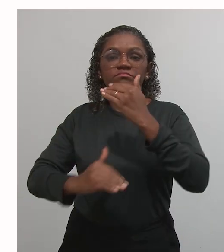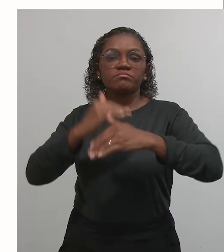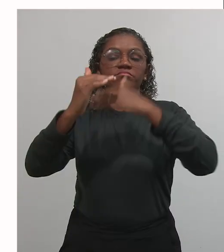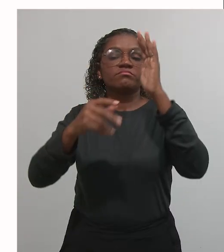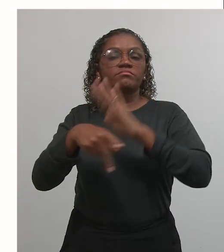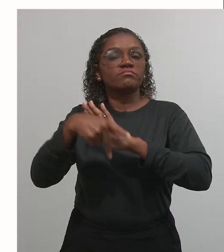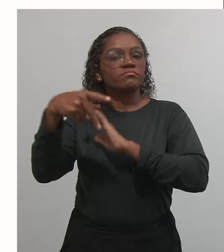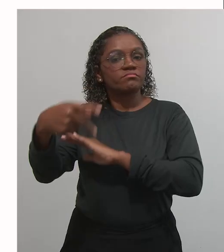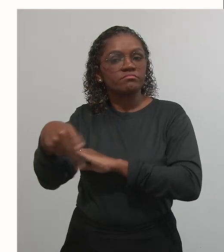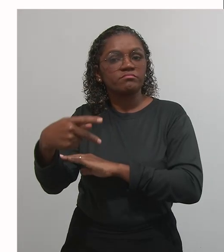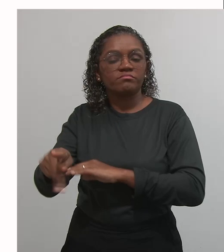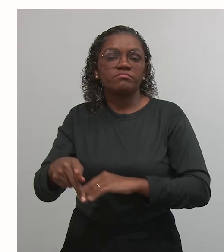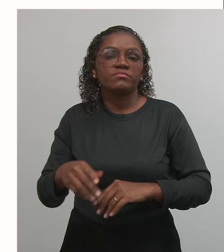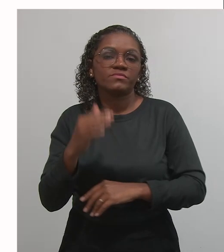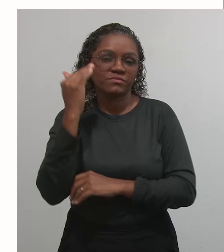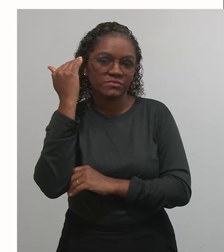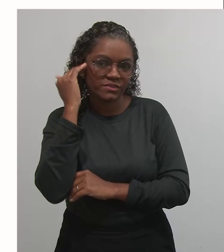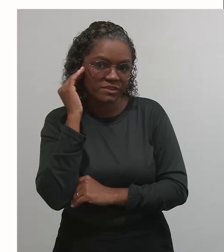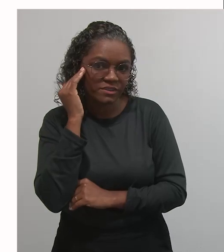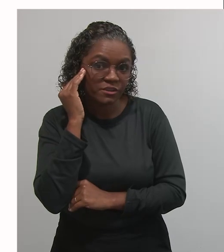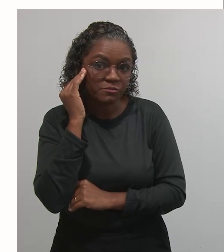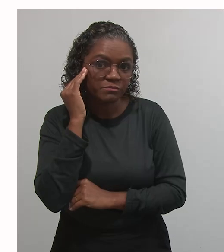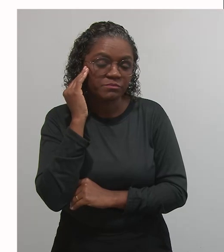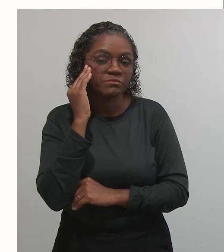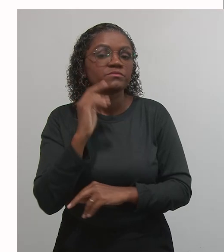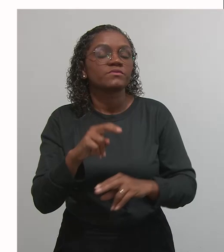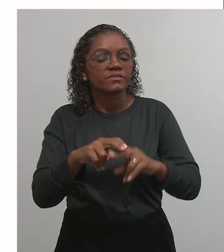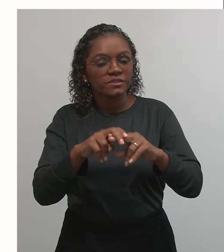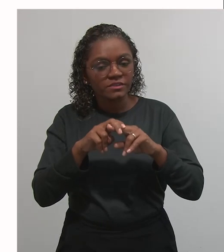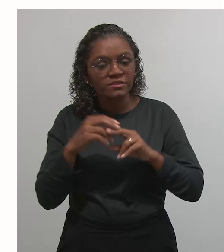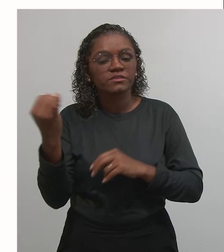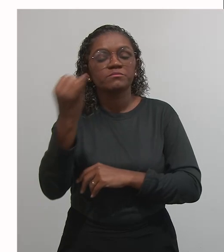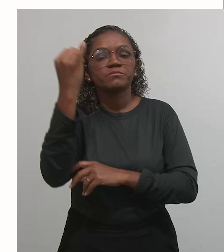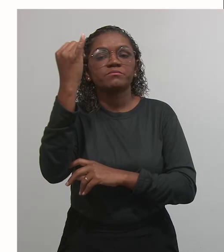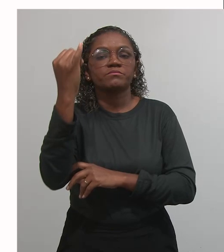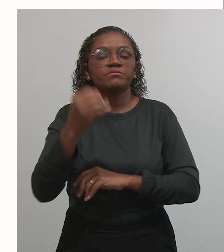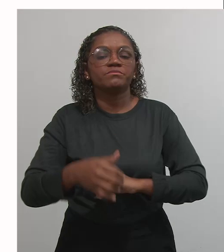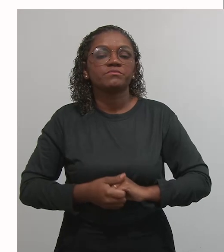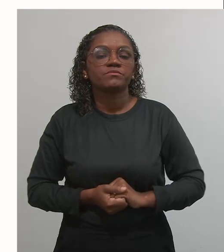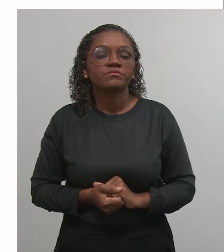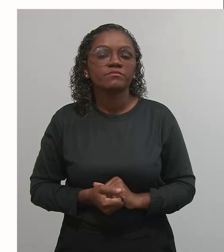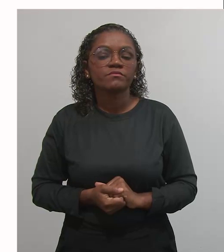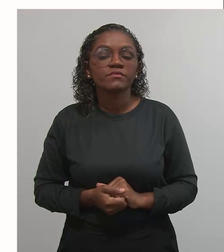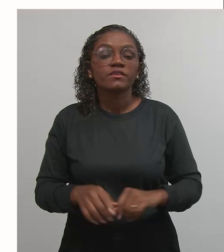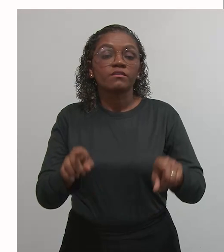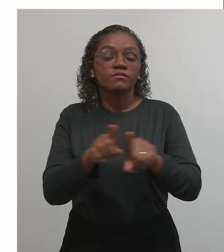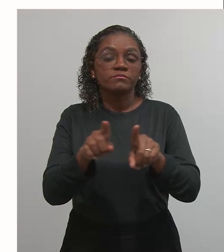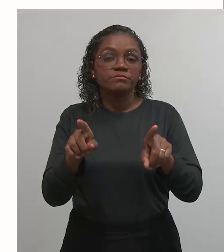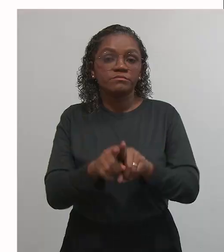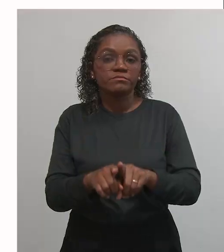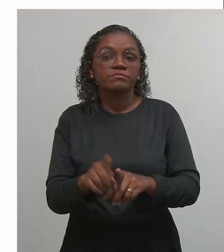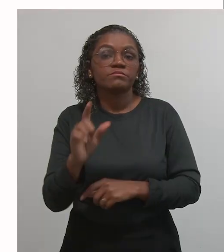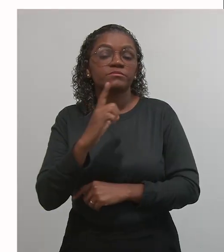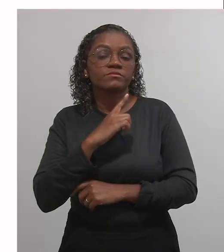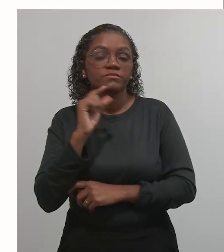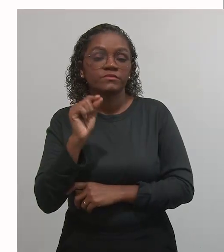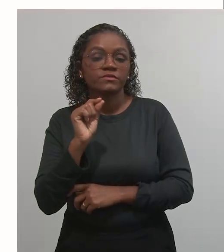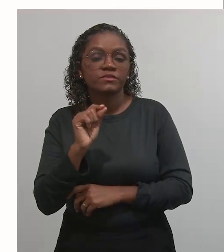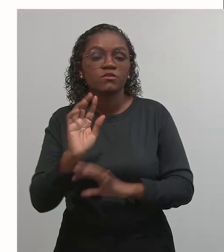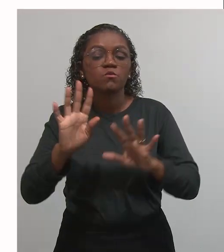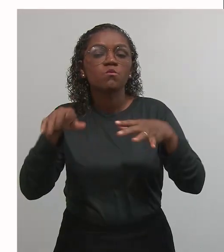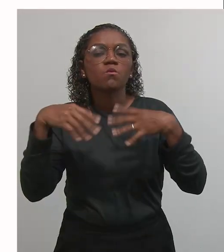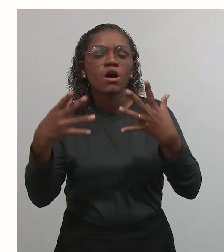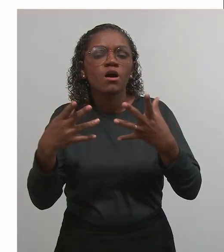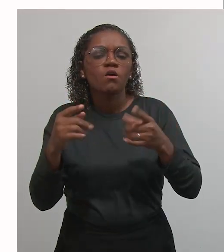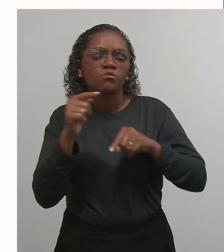bastante importante vocês verem a forma com que isso se conduz aí na ideia idealista. E aí, as